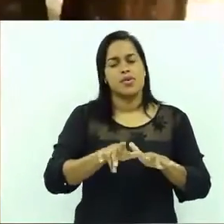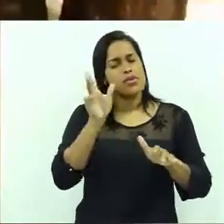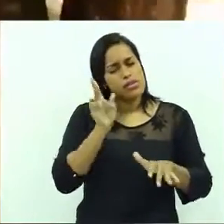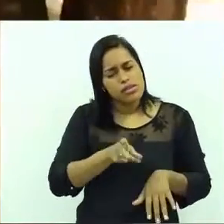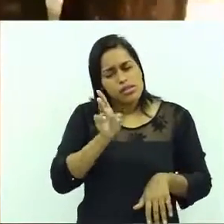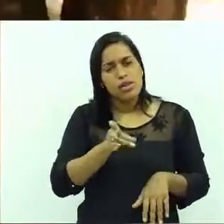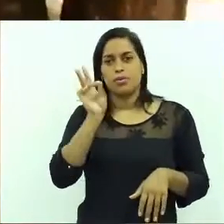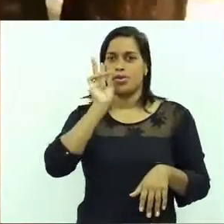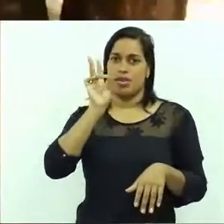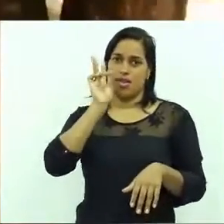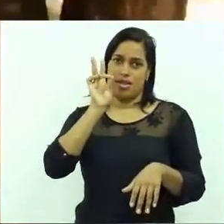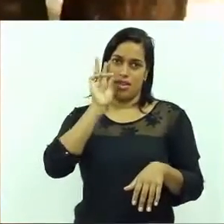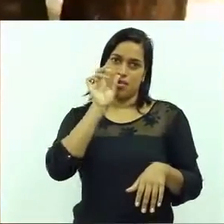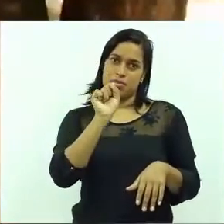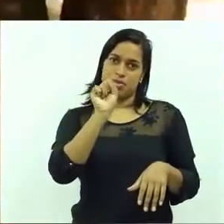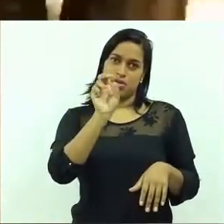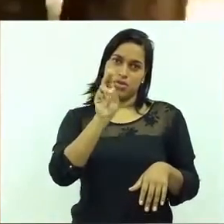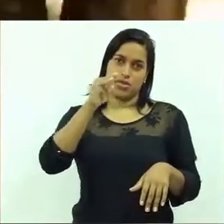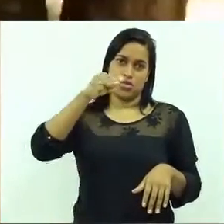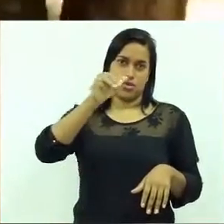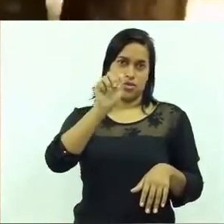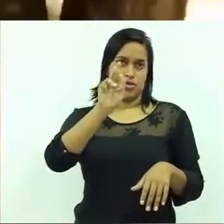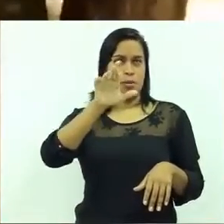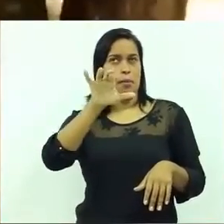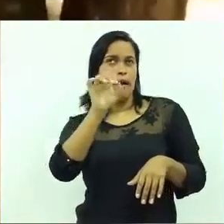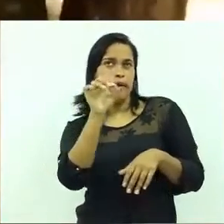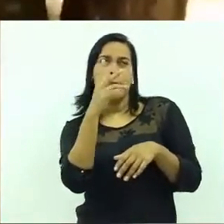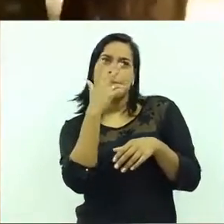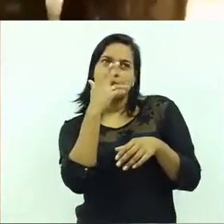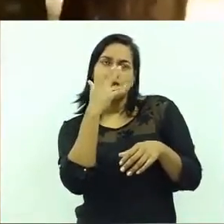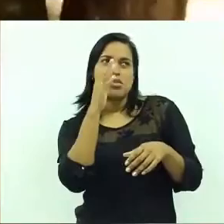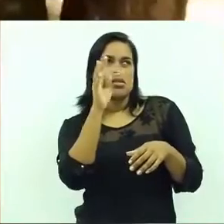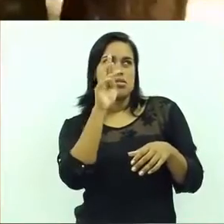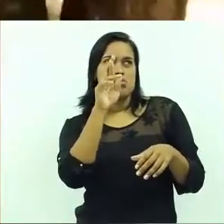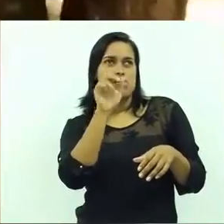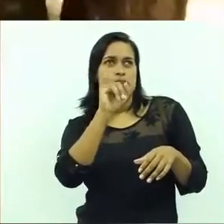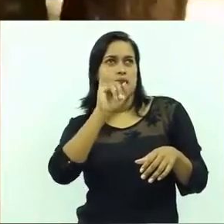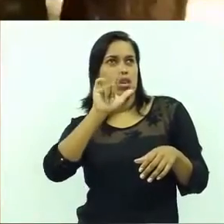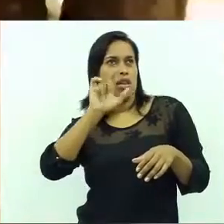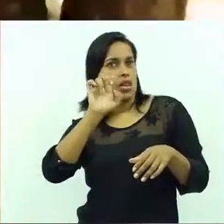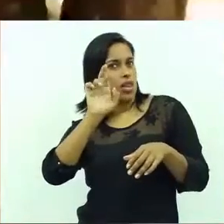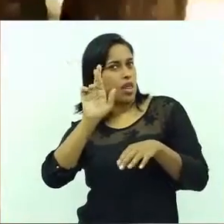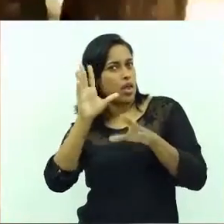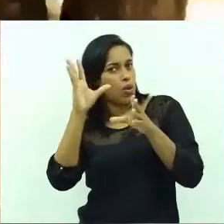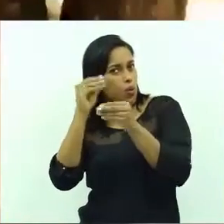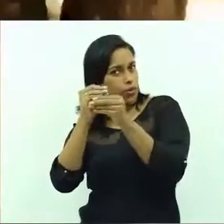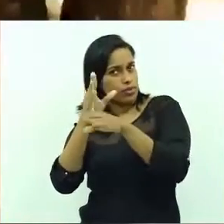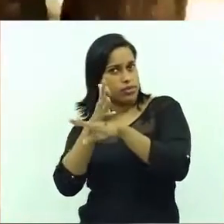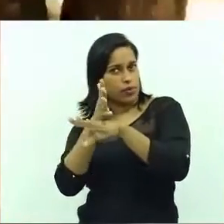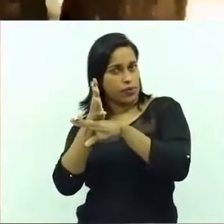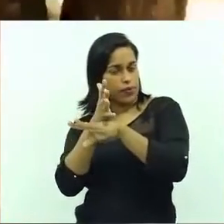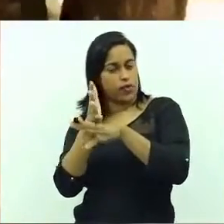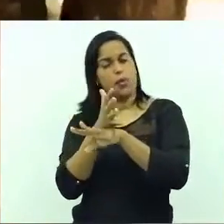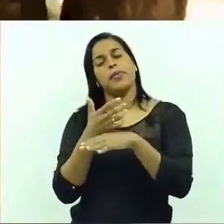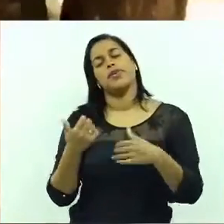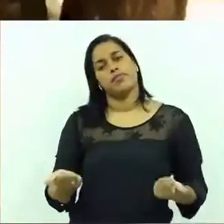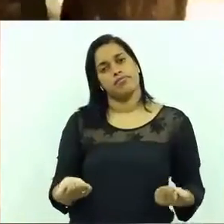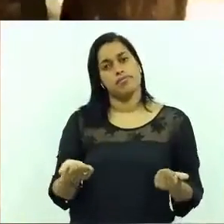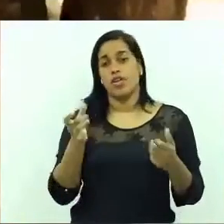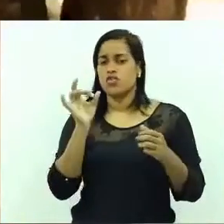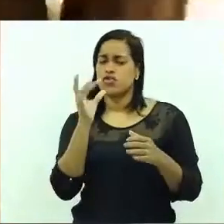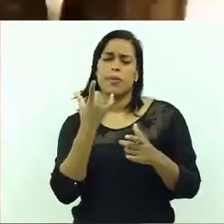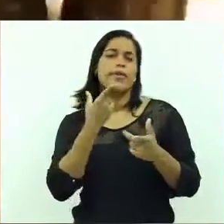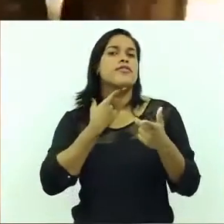disso. O sumário executivo parece mais com um trailer de um filme. Um trailer de um filme não é um resumo de um filme. É para